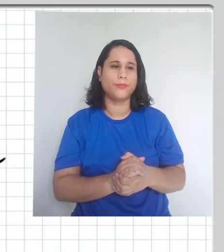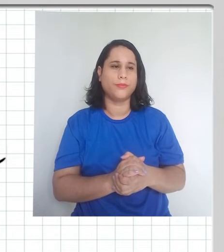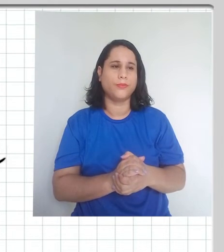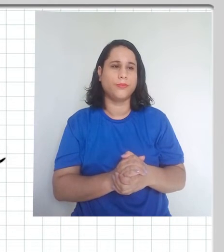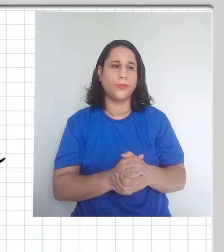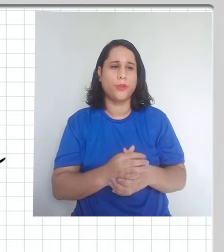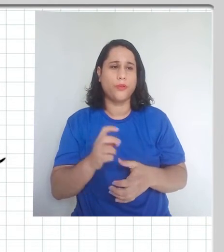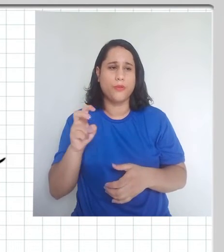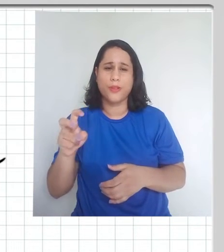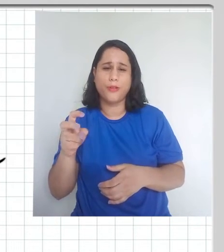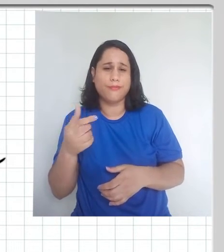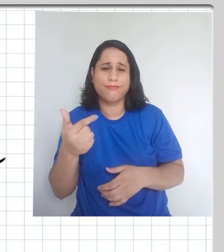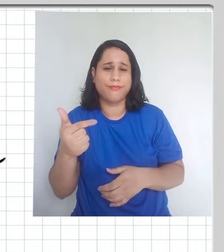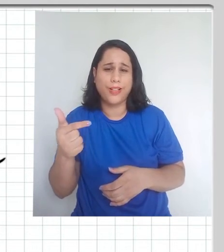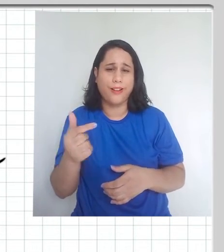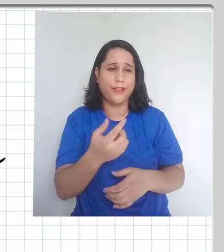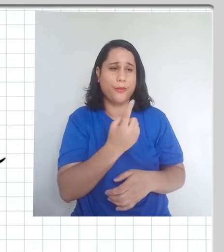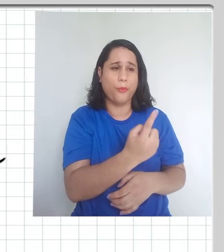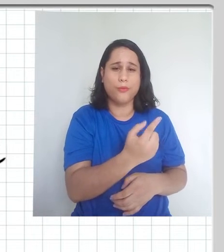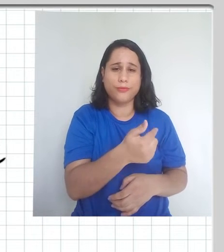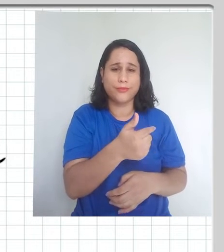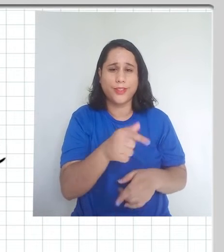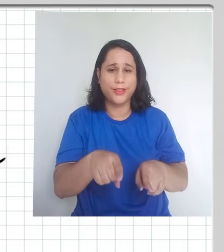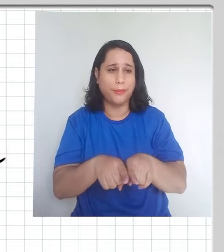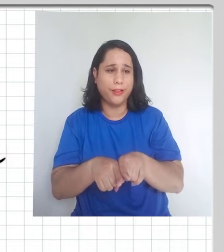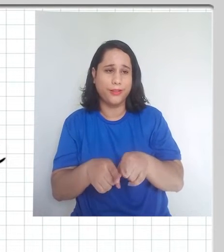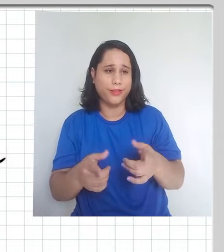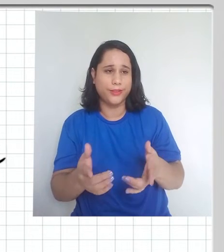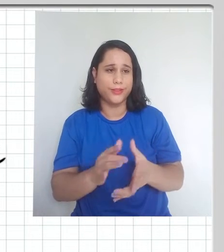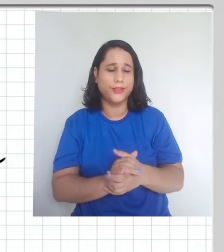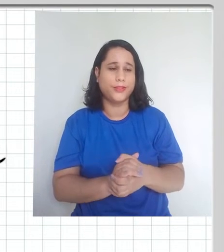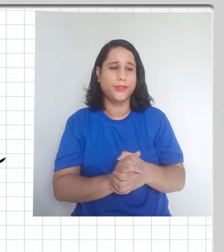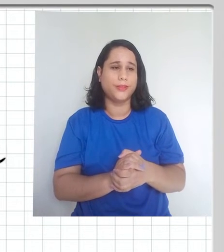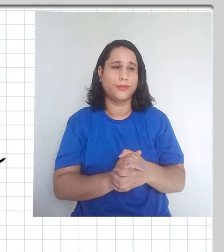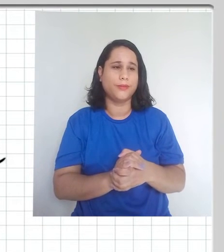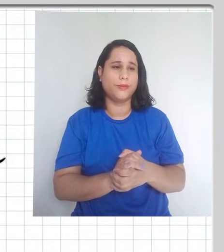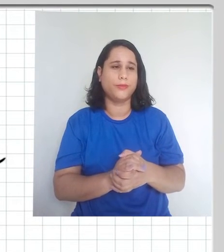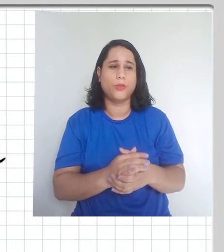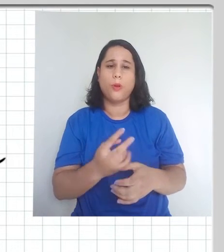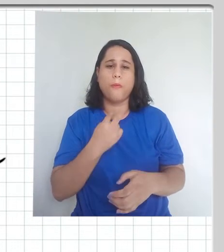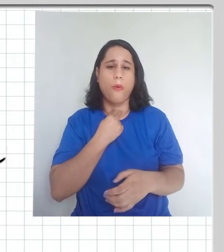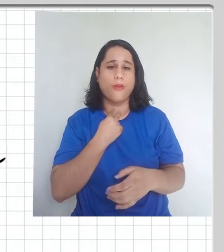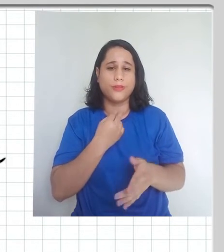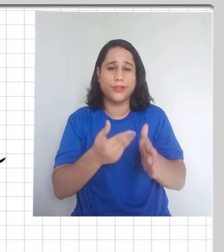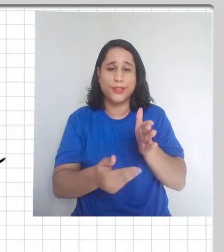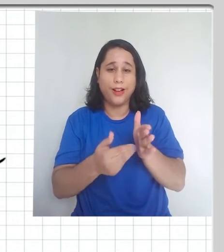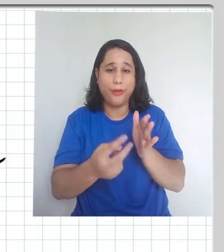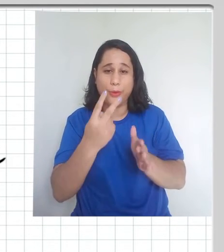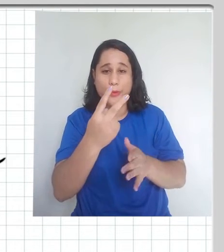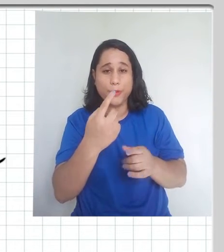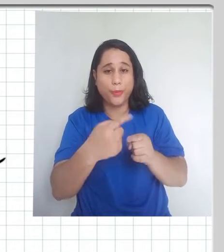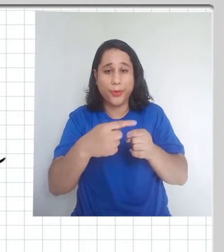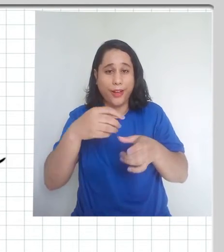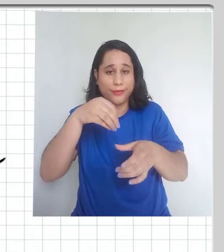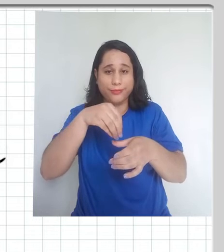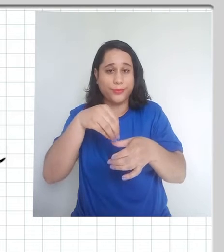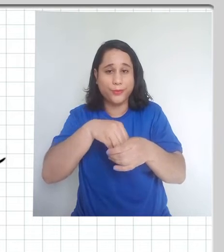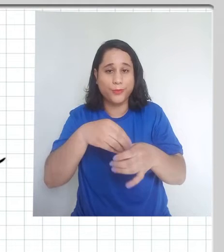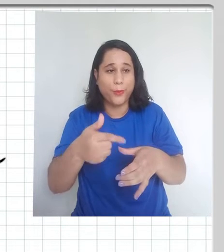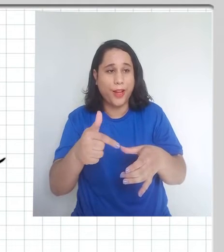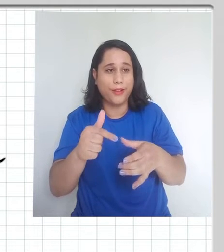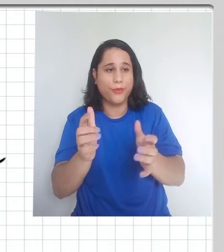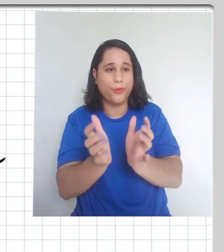tem. O 1 você não retira porque não tem. Ficamos somente com o 2. Não retiramos o 2 porque o 2 não é presente no conjunto